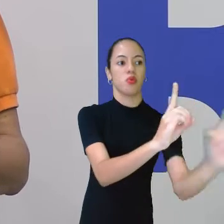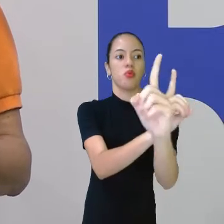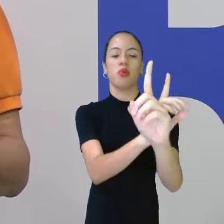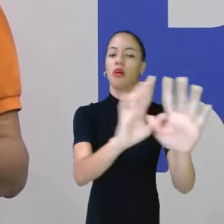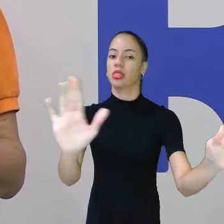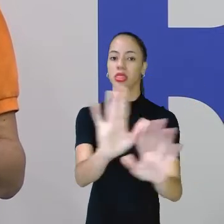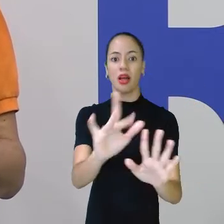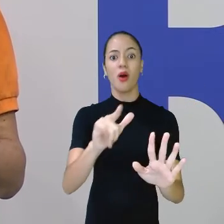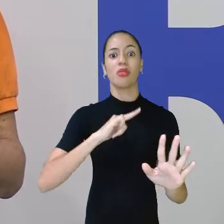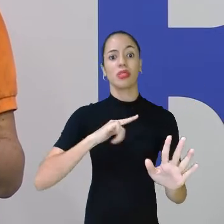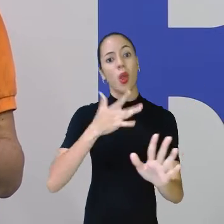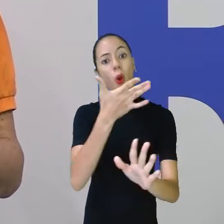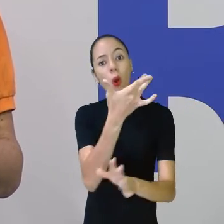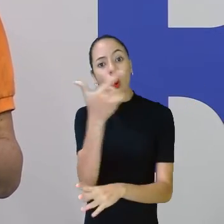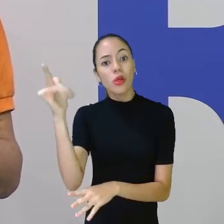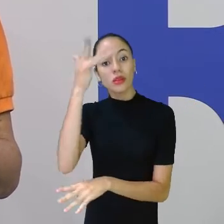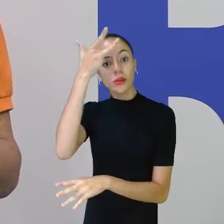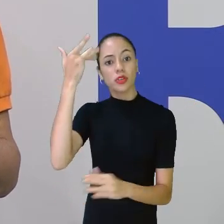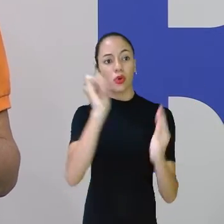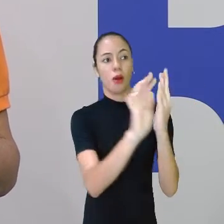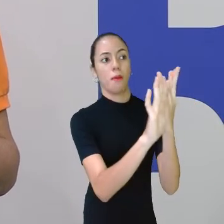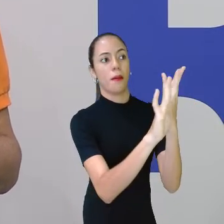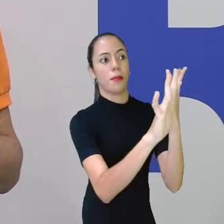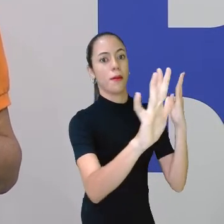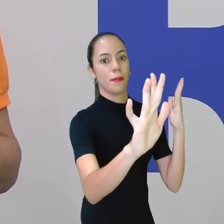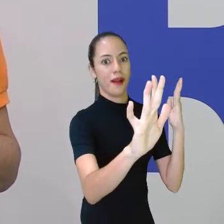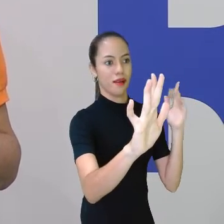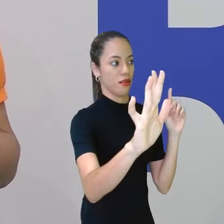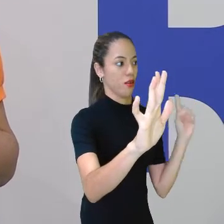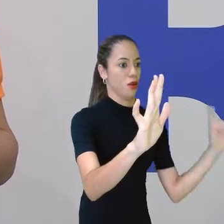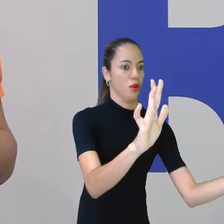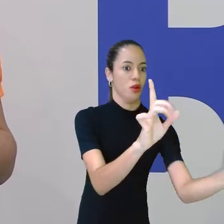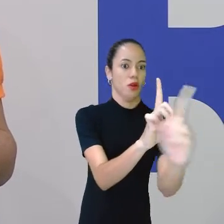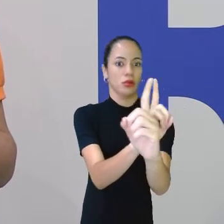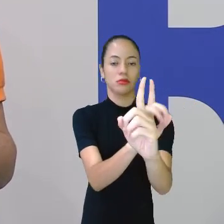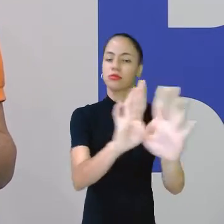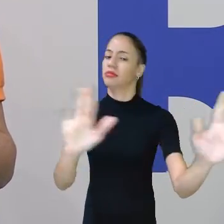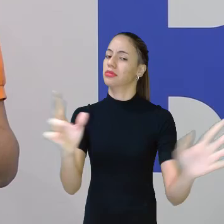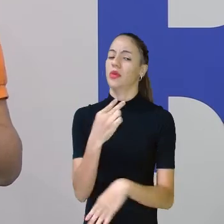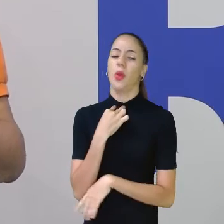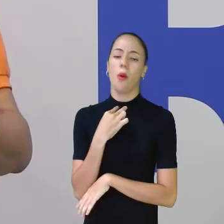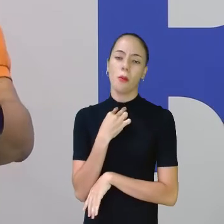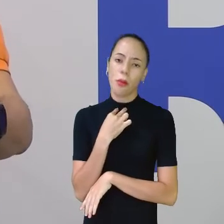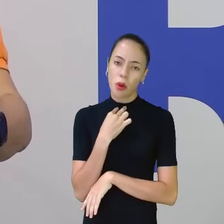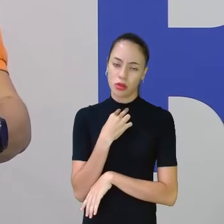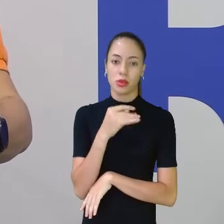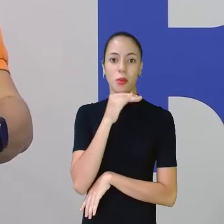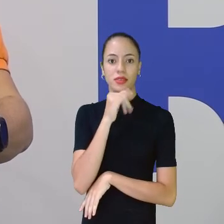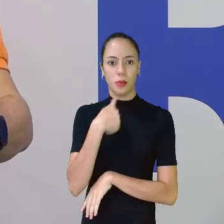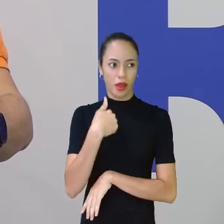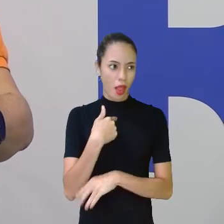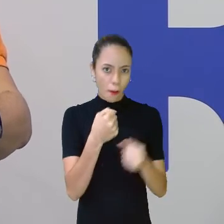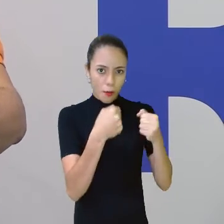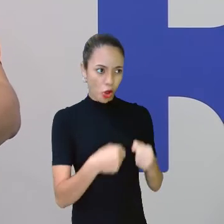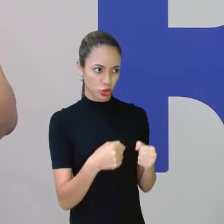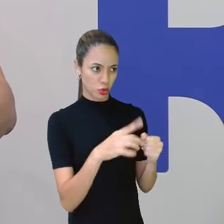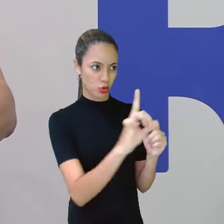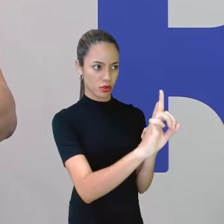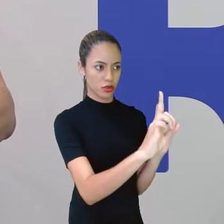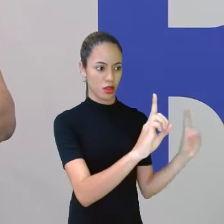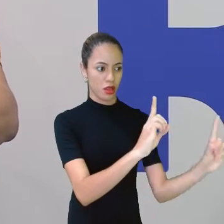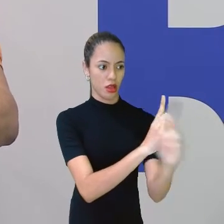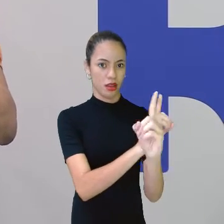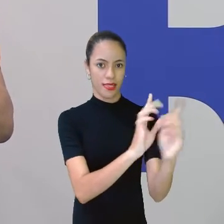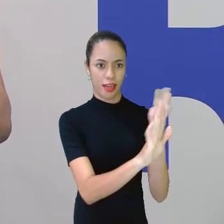tem 20 atrás de mim. Então, você está passando na frente de 21 pessoas, né? O certo, quando você chegar, deixa eu passar na tua frente, não, me dá teu